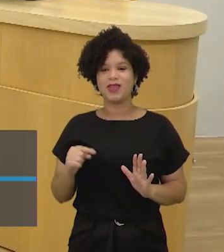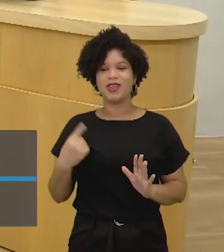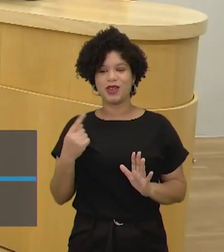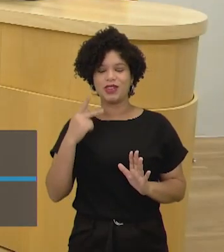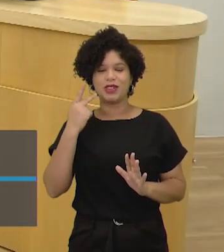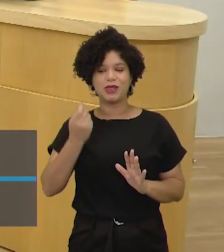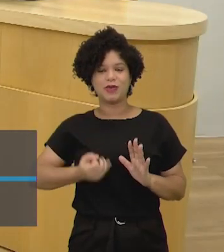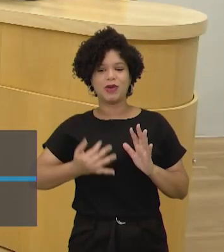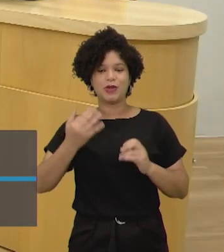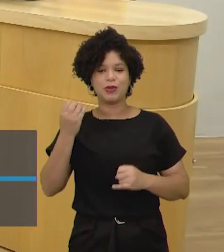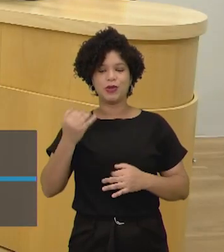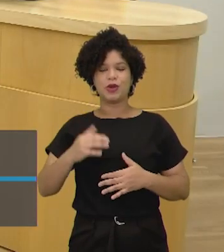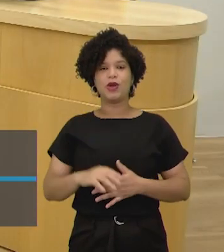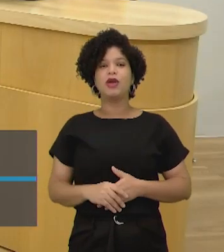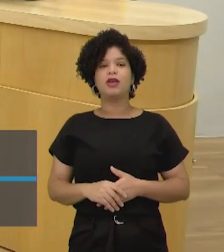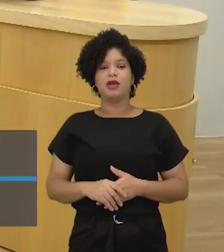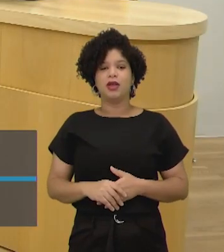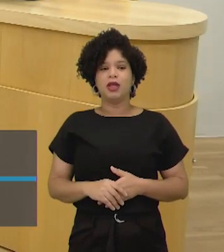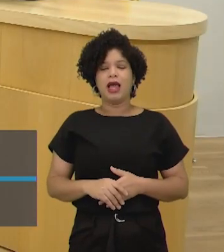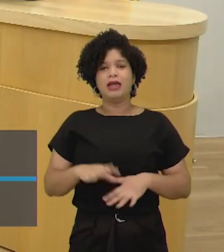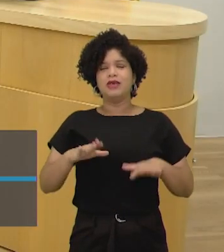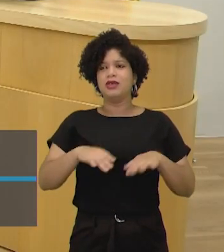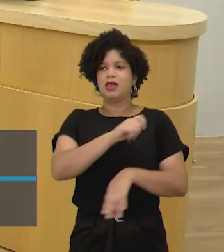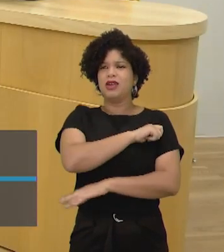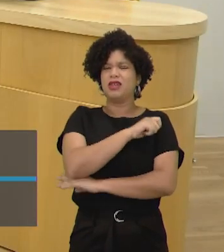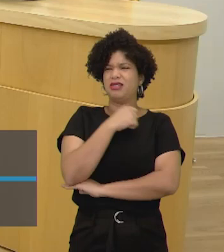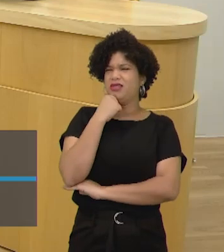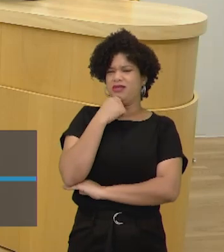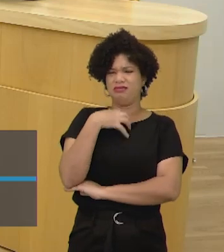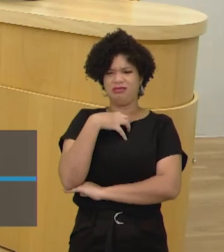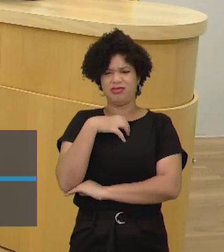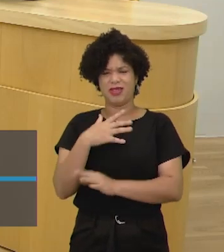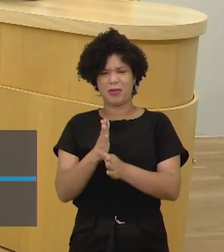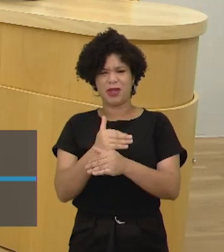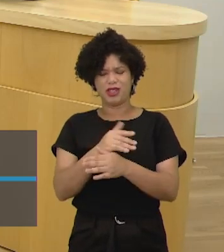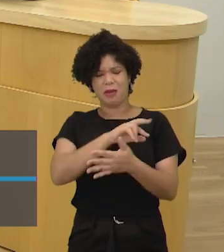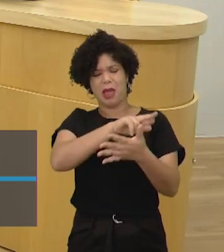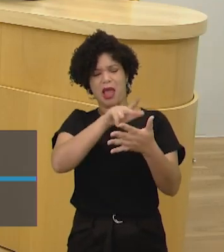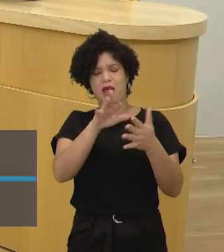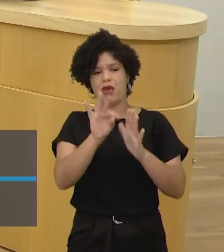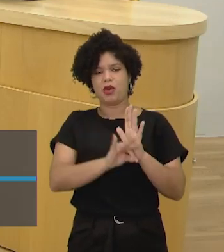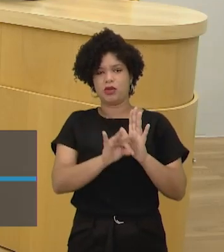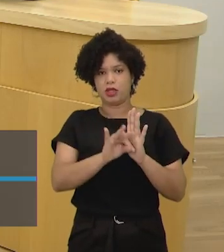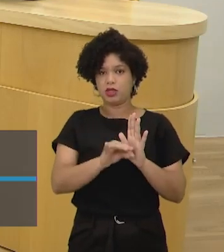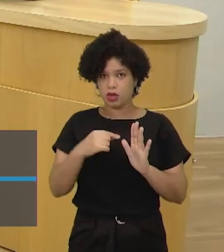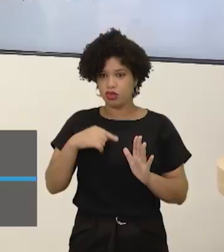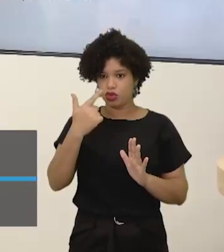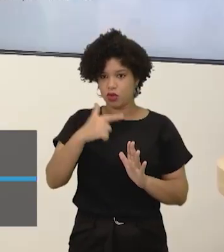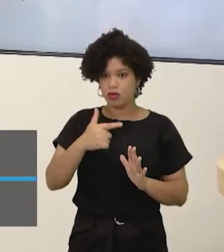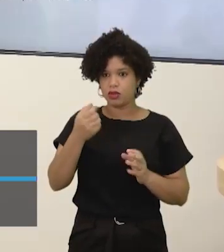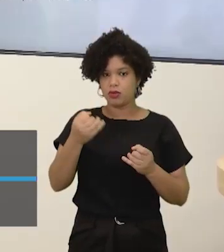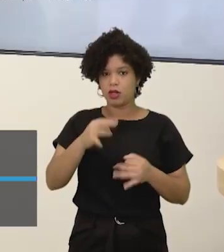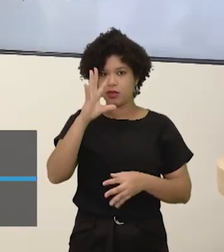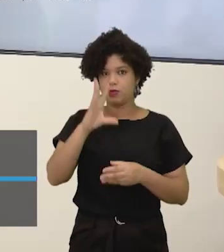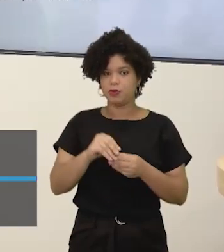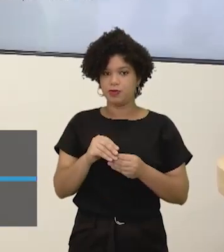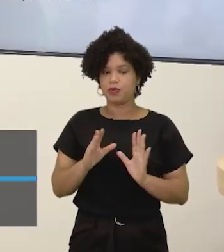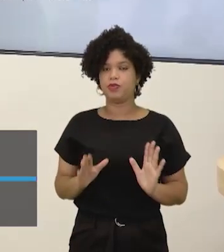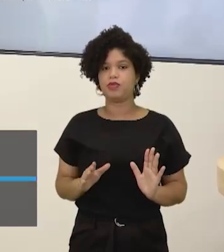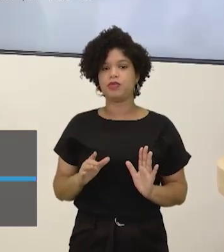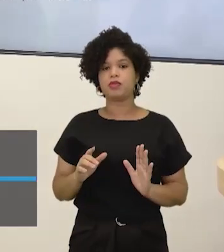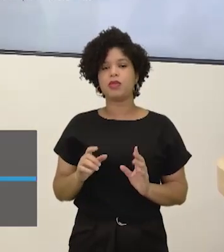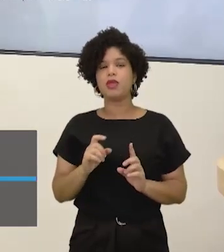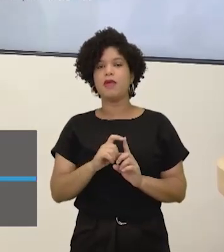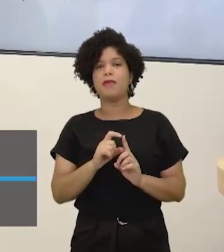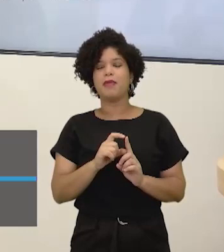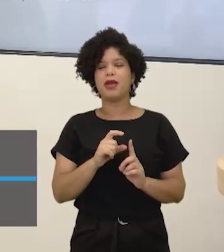demais e, de repente, o estudante pode ter ficado meio confuso aí. Então a gente está falando, primeiro, ele falou período, depois falou período composto,